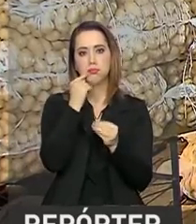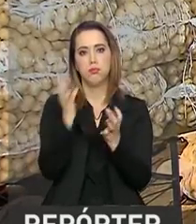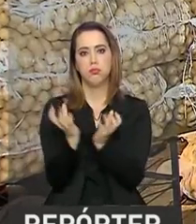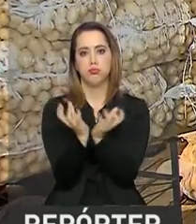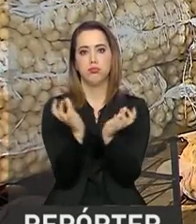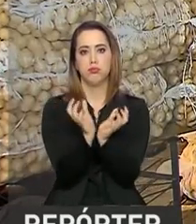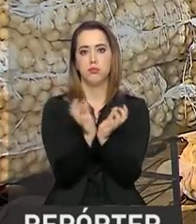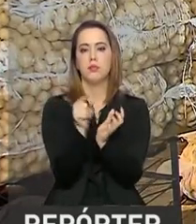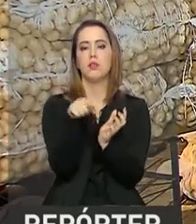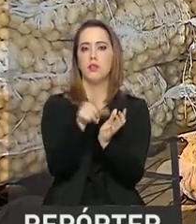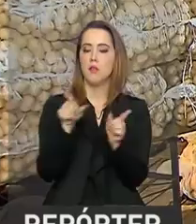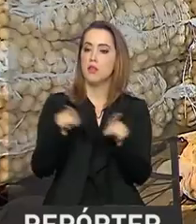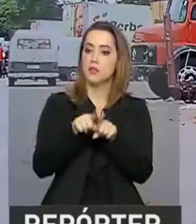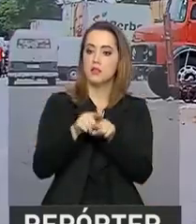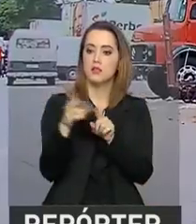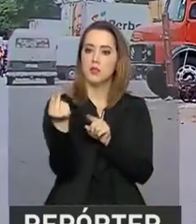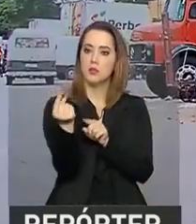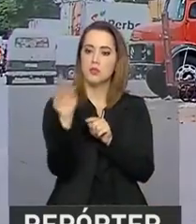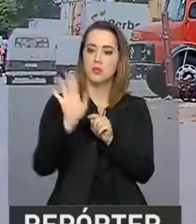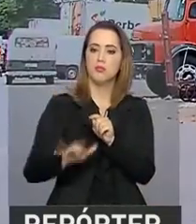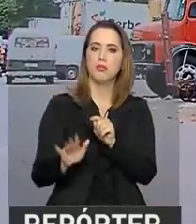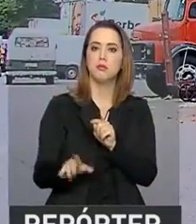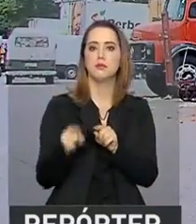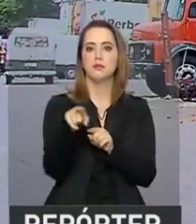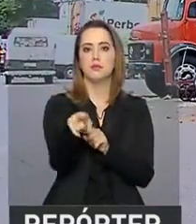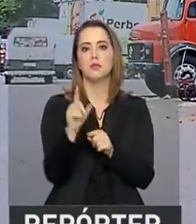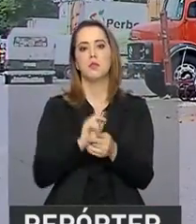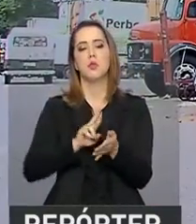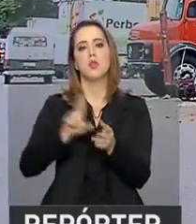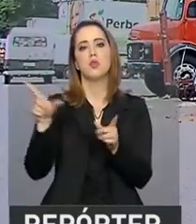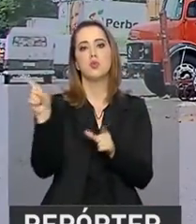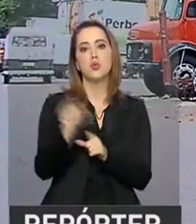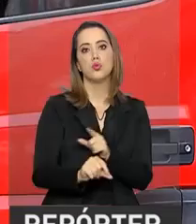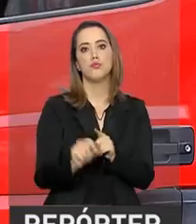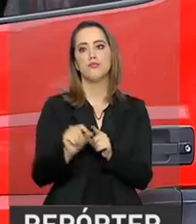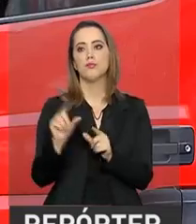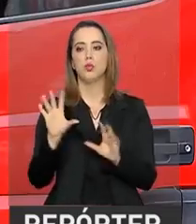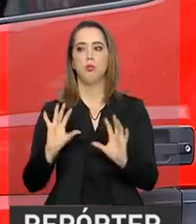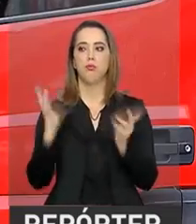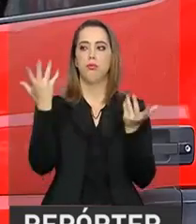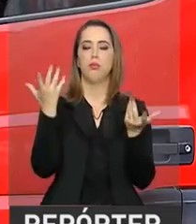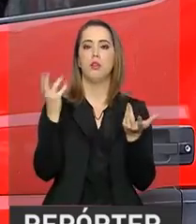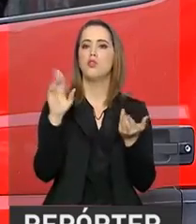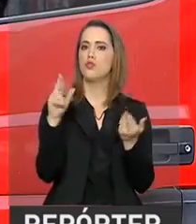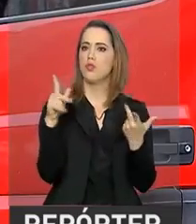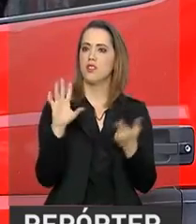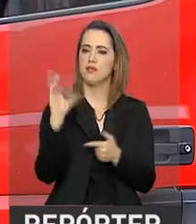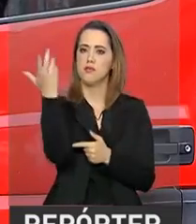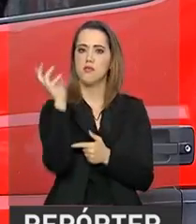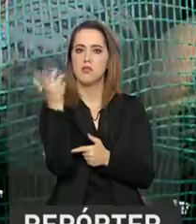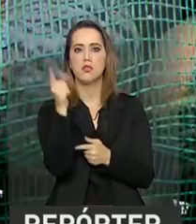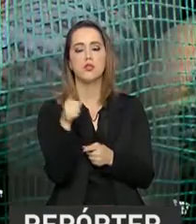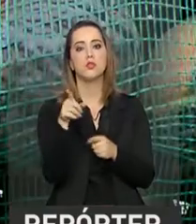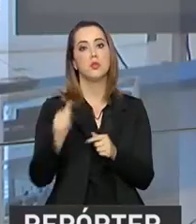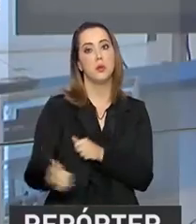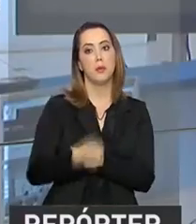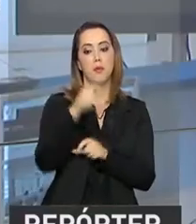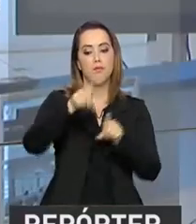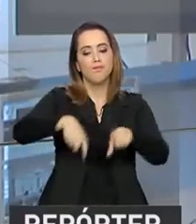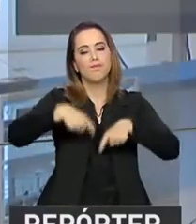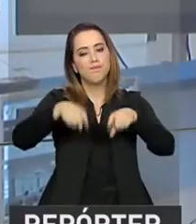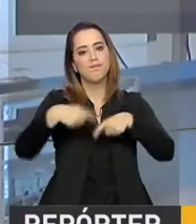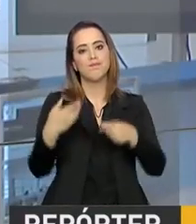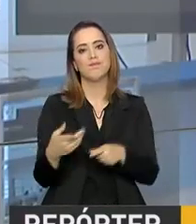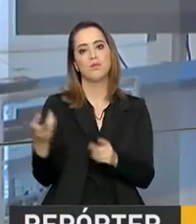de queda para a Conab a redução nos preços se deve a menos variações de temperaturas o que favorece a produção EA colheita